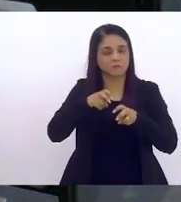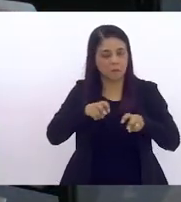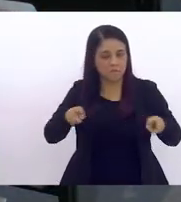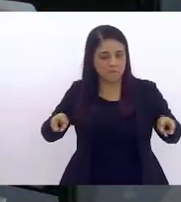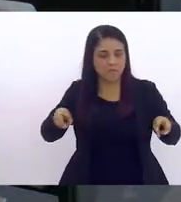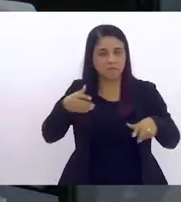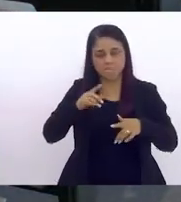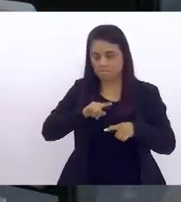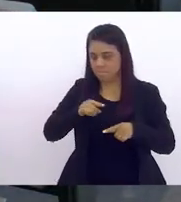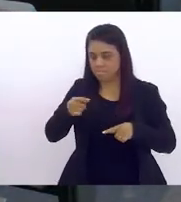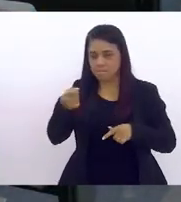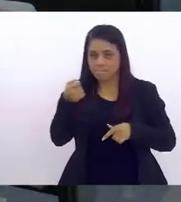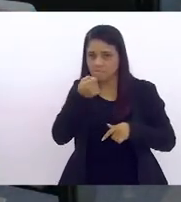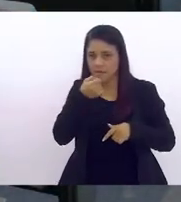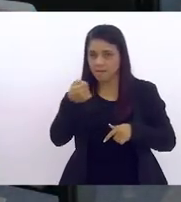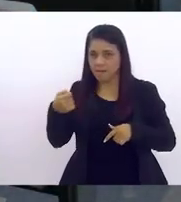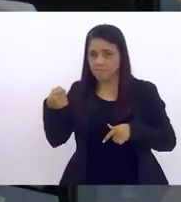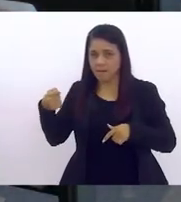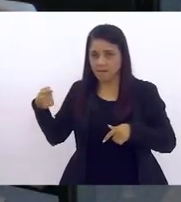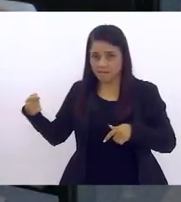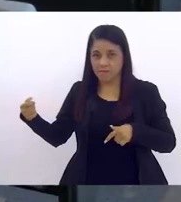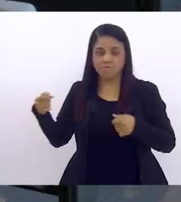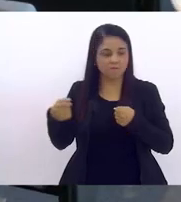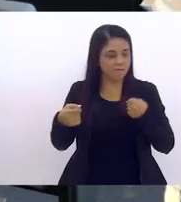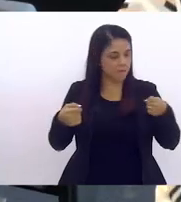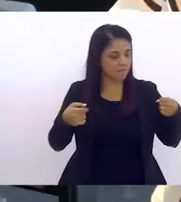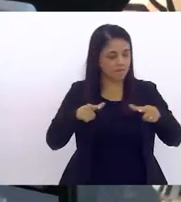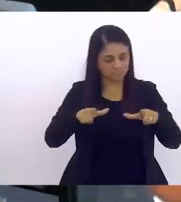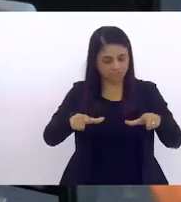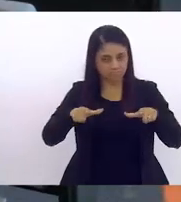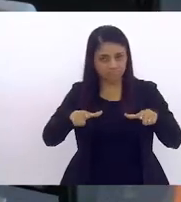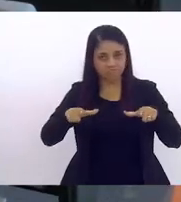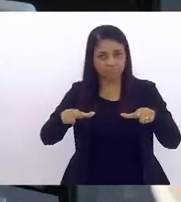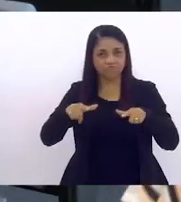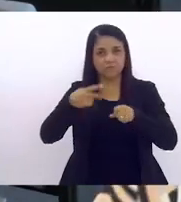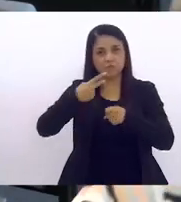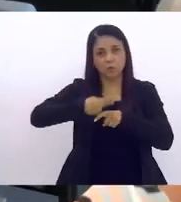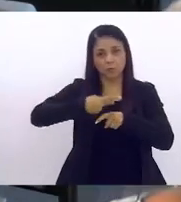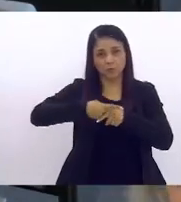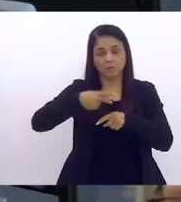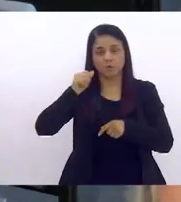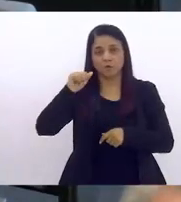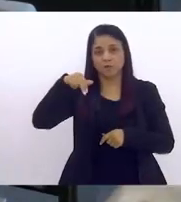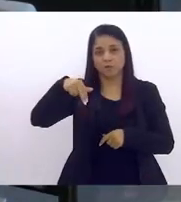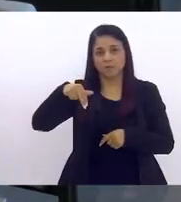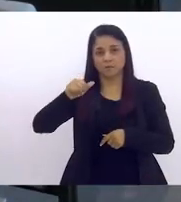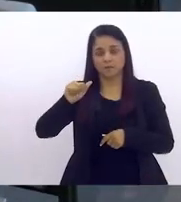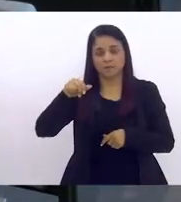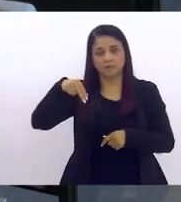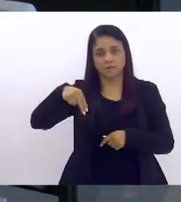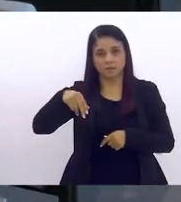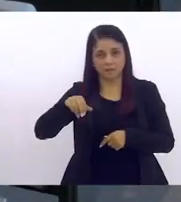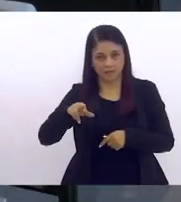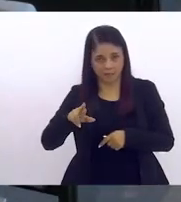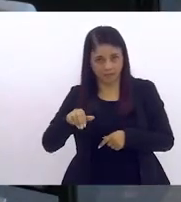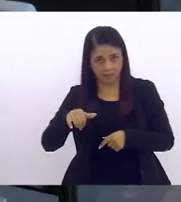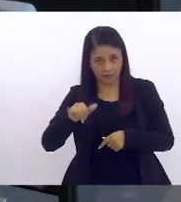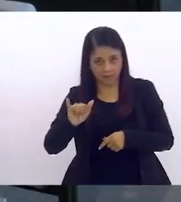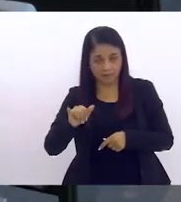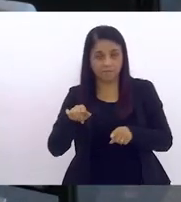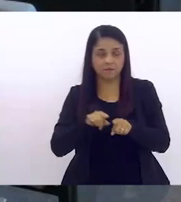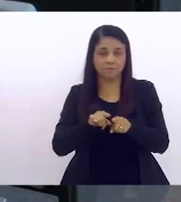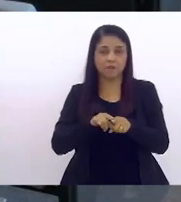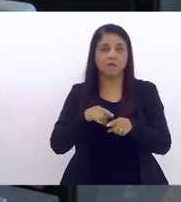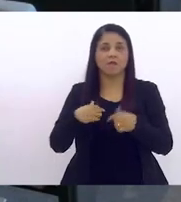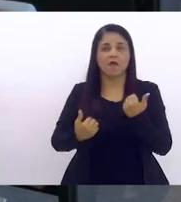vamos proceder à entrega também dos certificados e dos prêmios Ana Nery. Vamos começar, ainda bem que tem uma